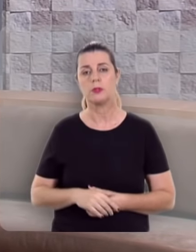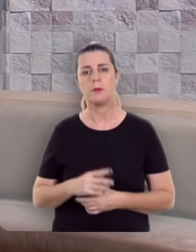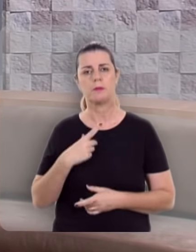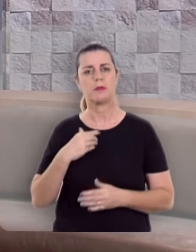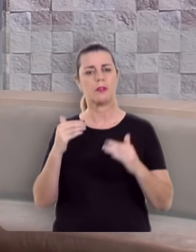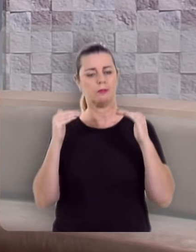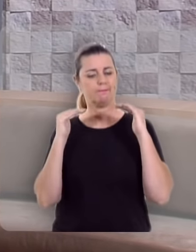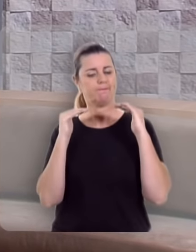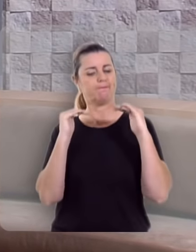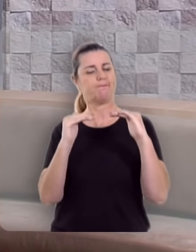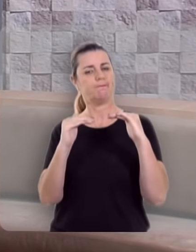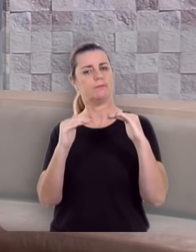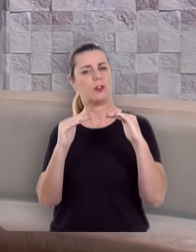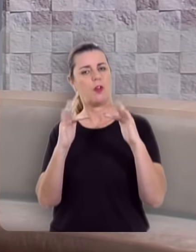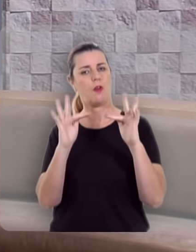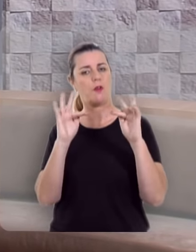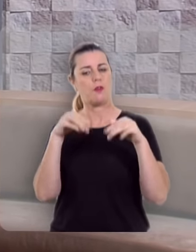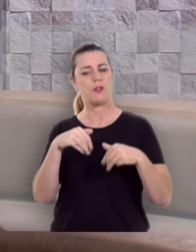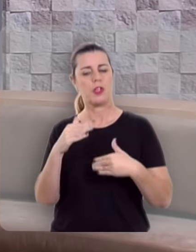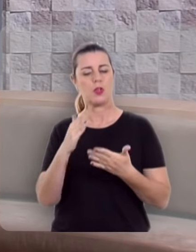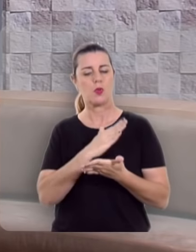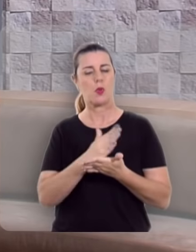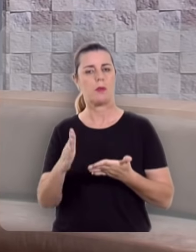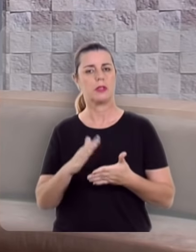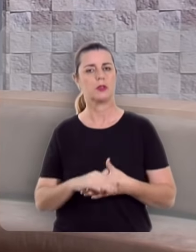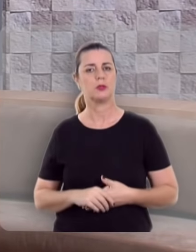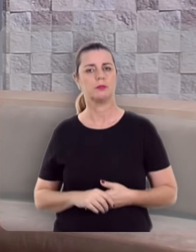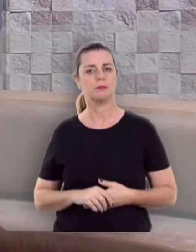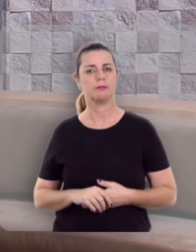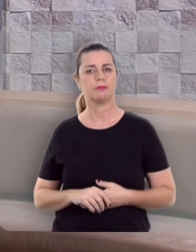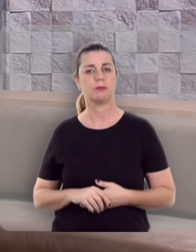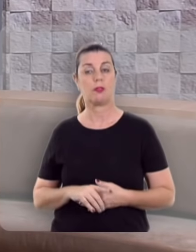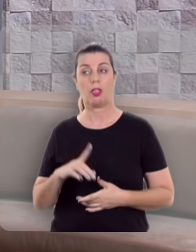planos. Deus nunca erra.